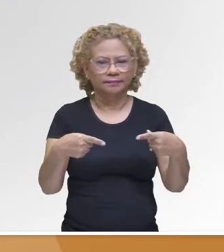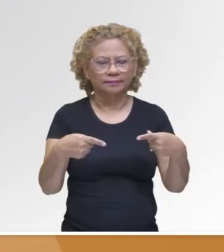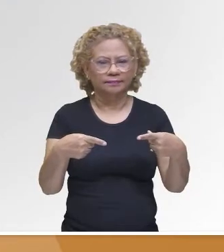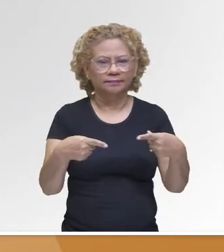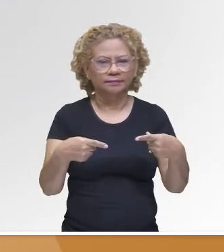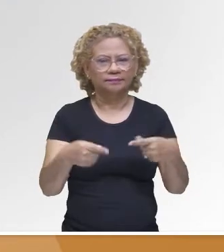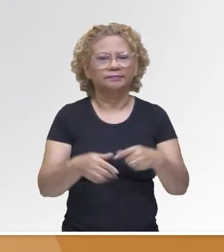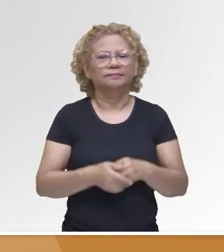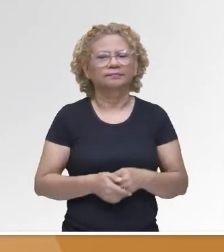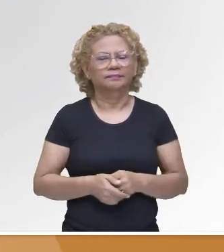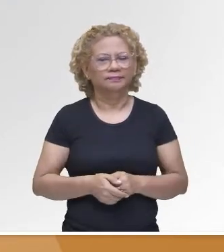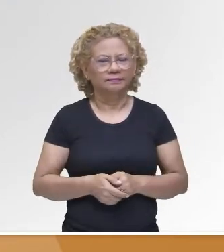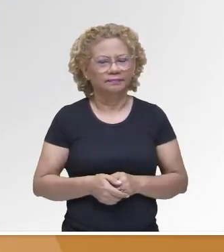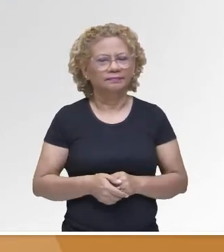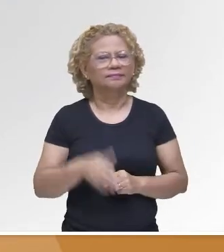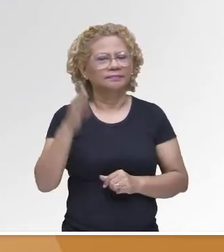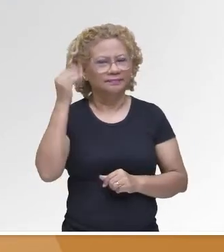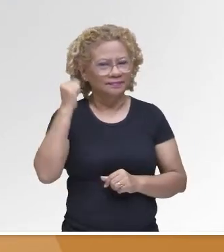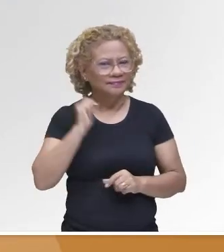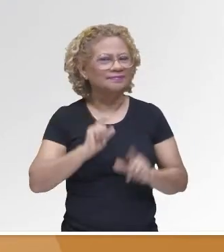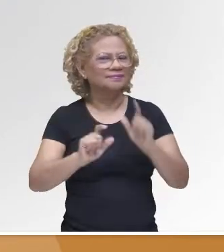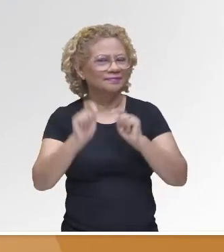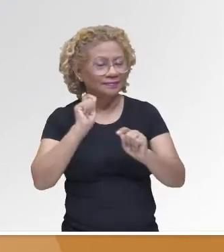problemas. São os problemas, né?